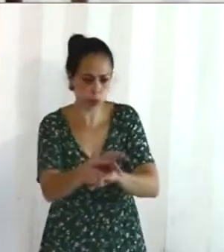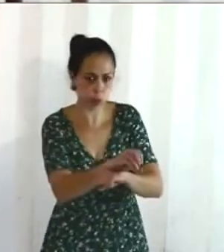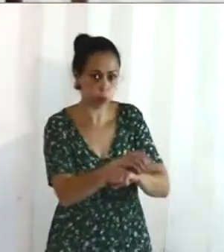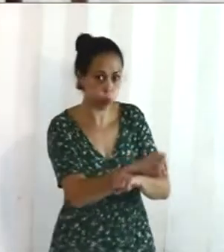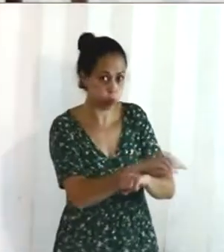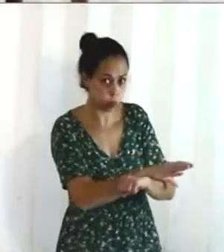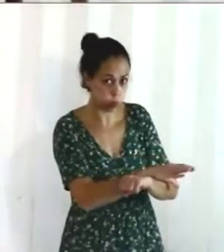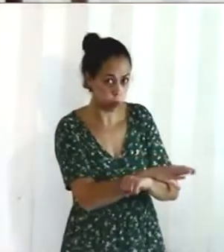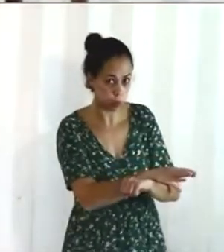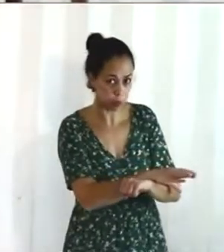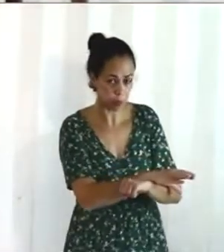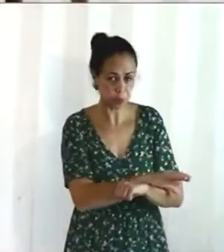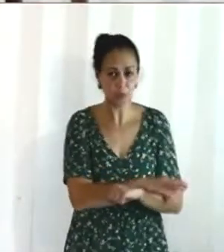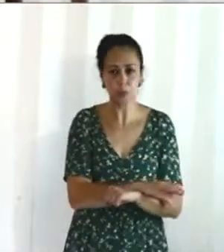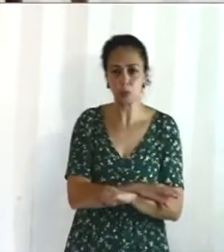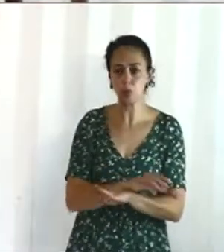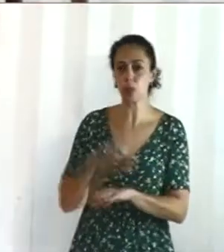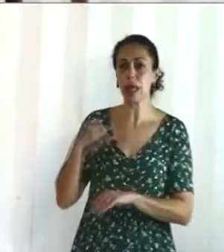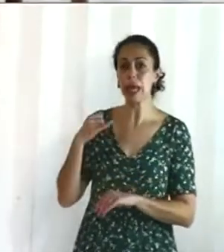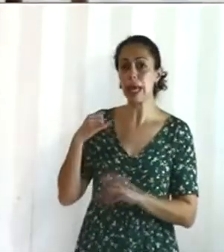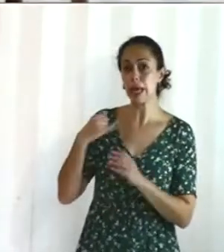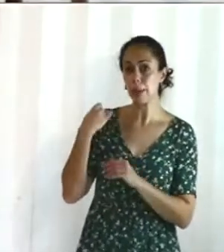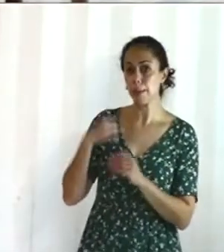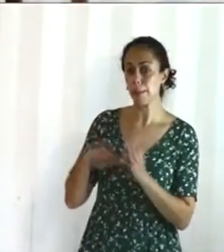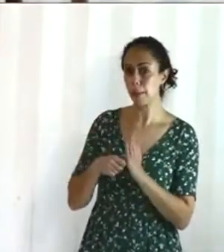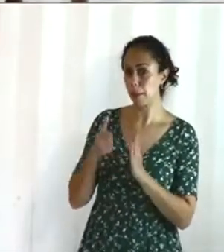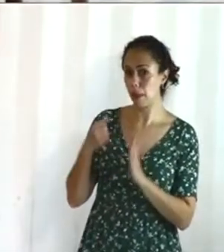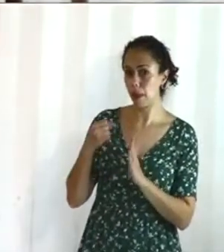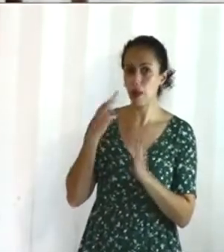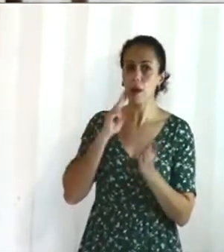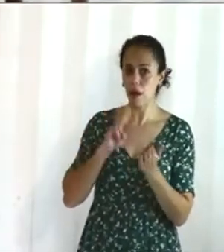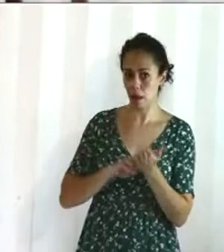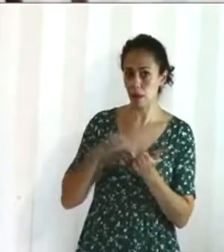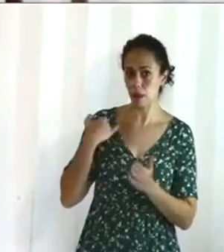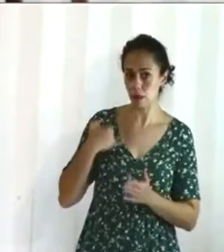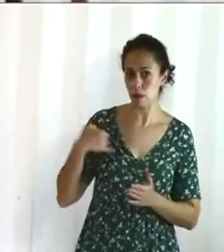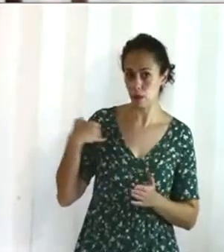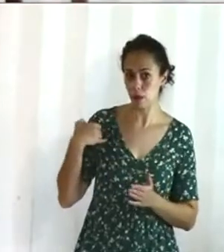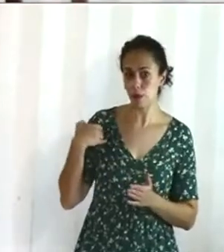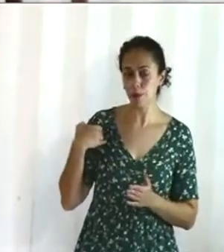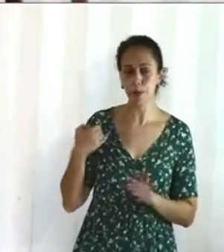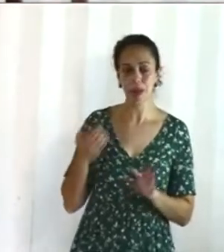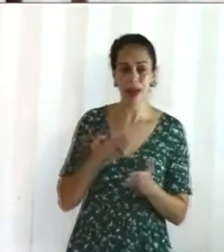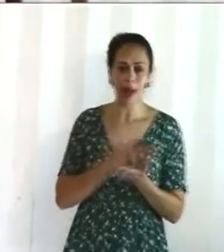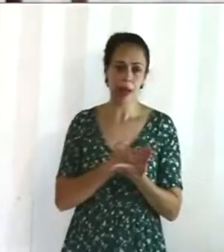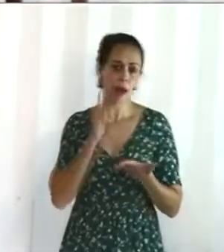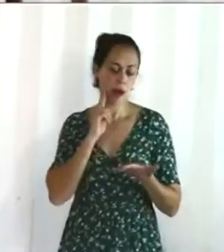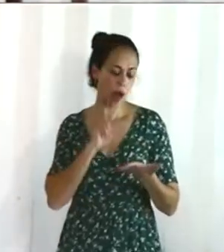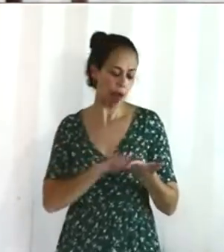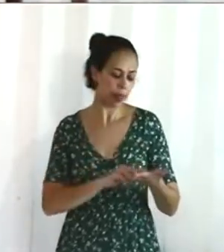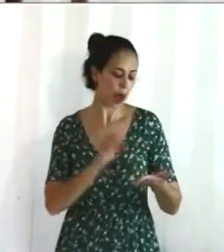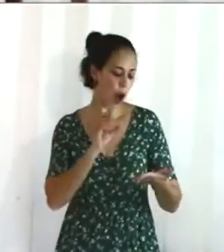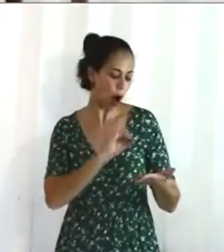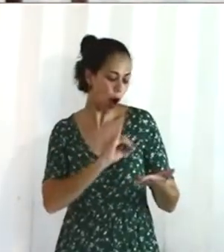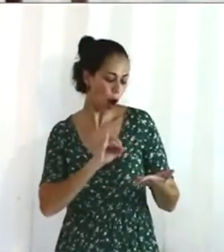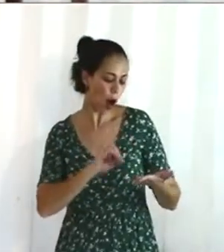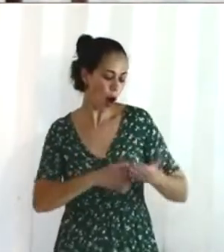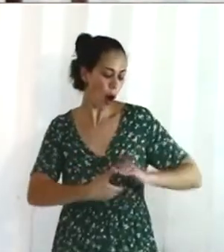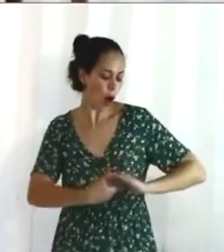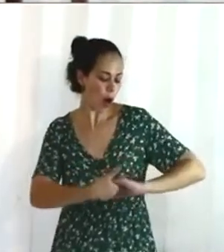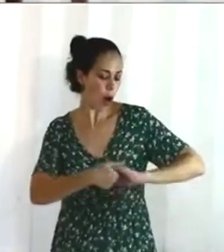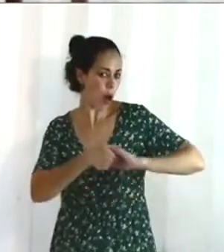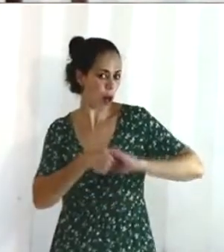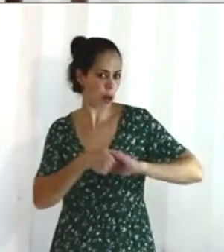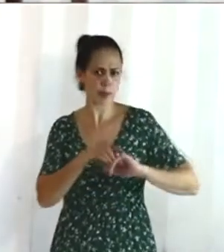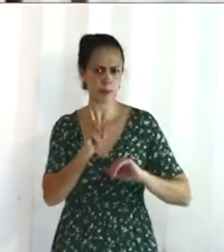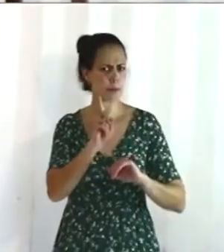através da história, que de fato esse é o mesmo João, apóstolo, amado de Cristo Jesus, e ele está aqui combatendo